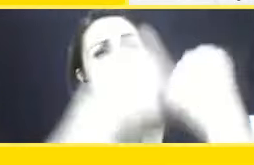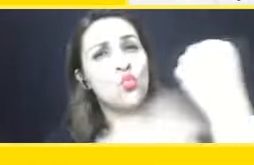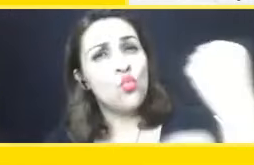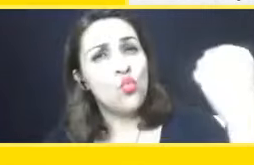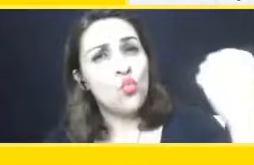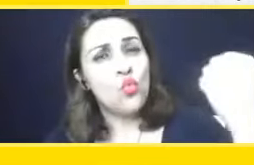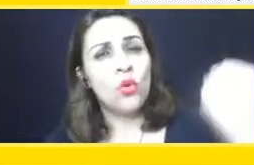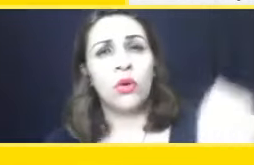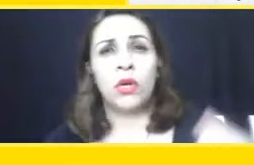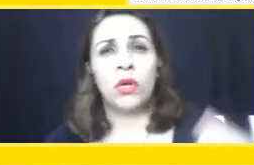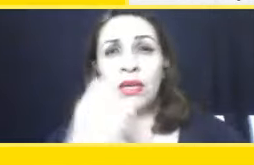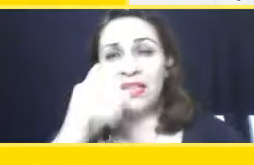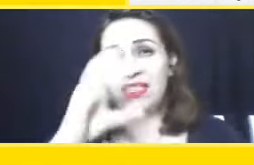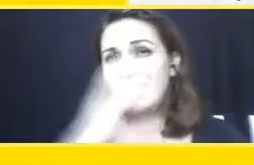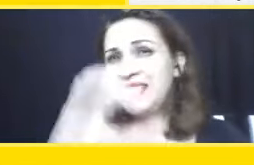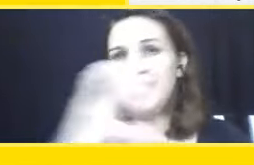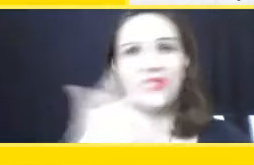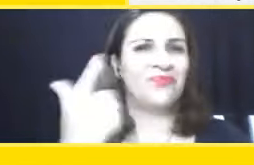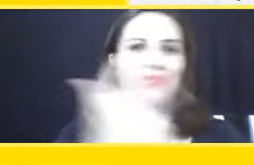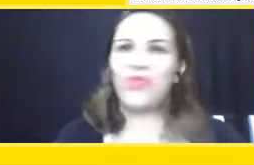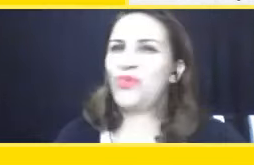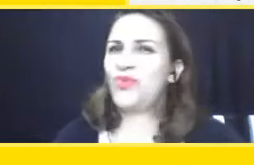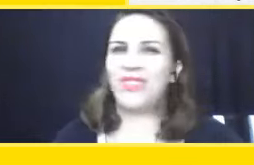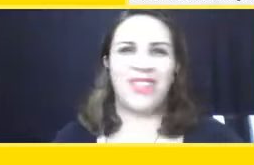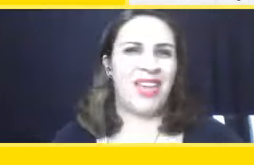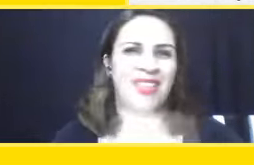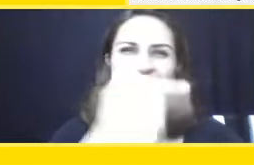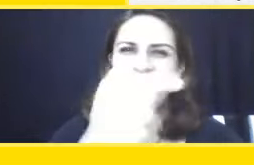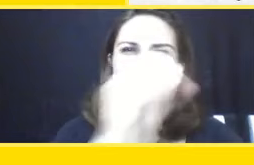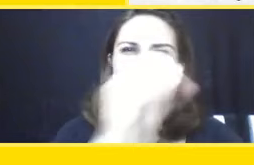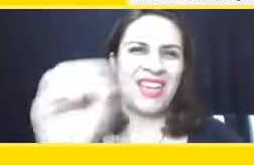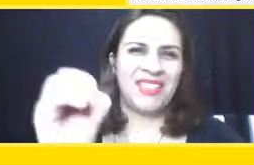da Ceilândia não tem 700 leitos de enfermaria.